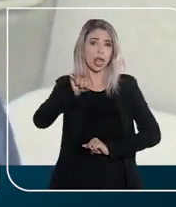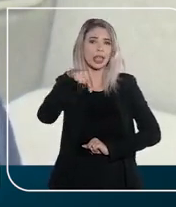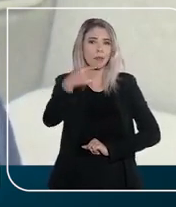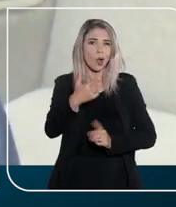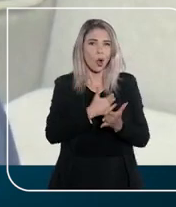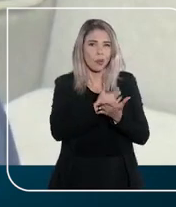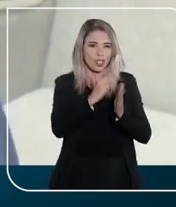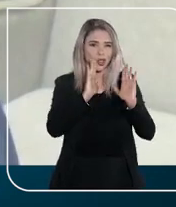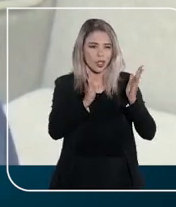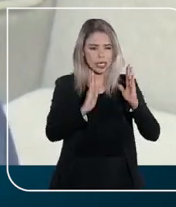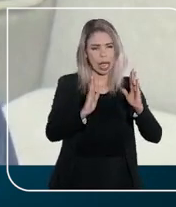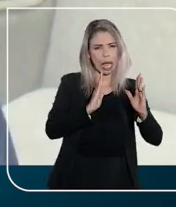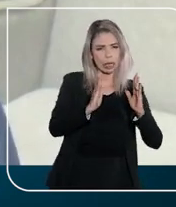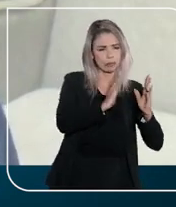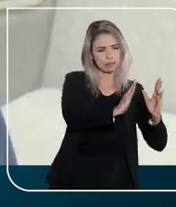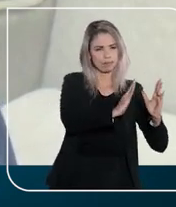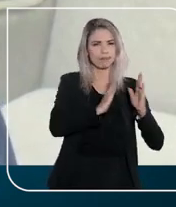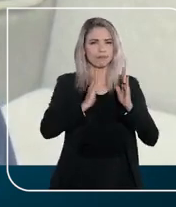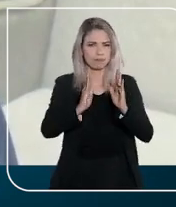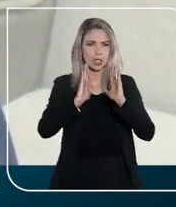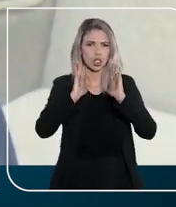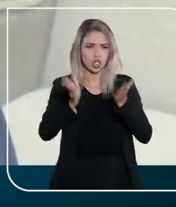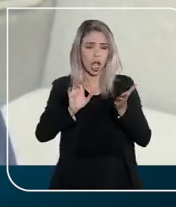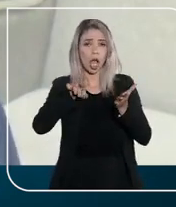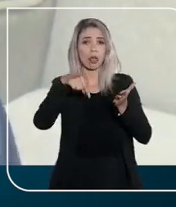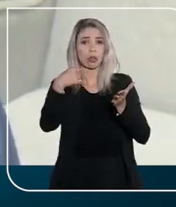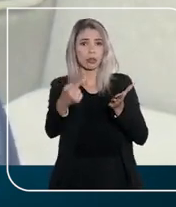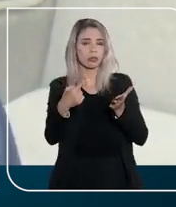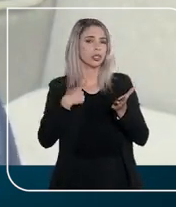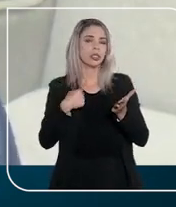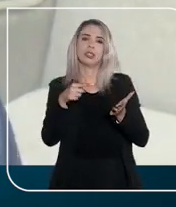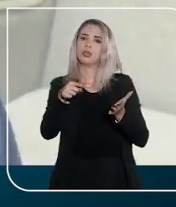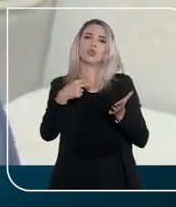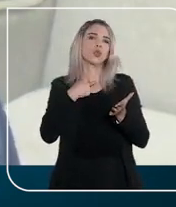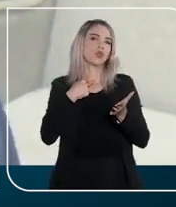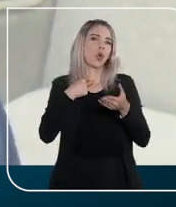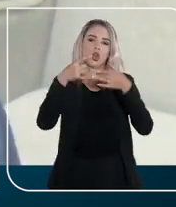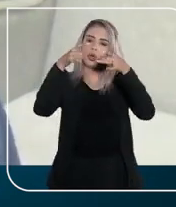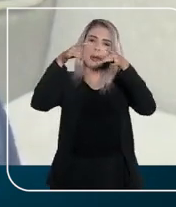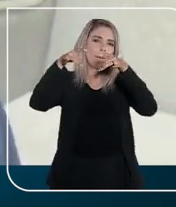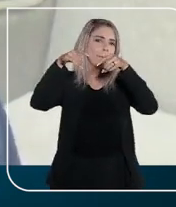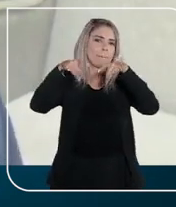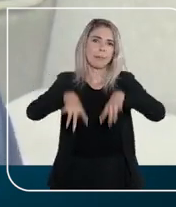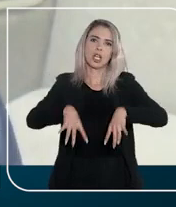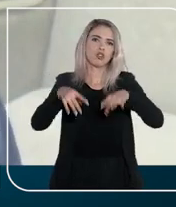do concurso, mesmo depois de uma eventual posse, isso não pode prejudicar